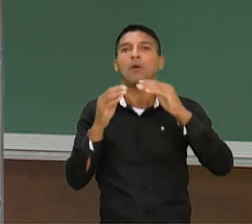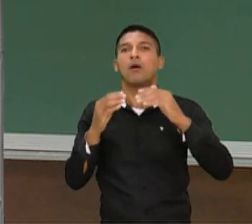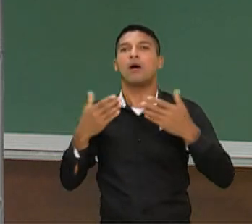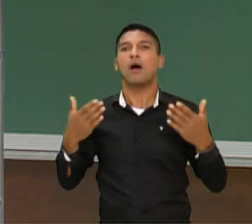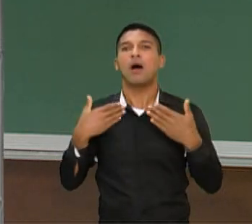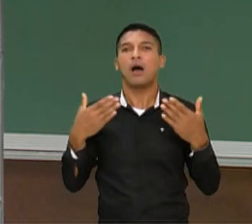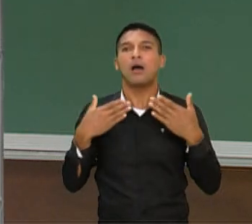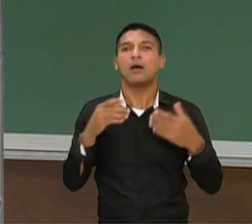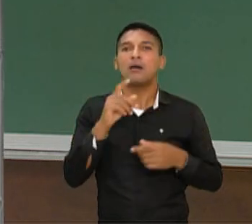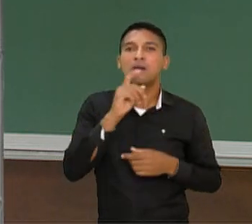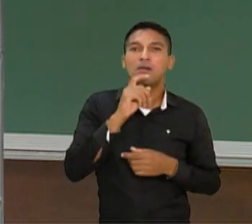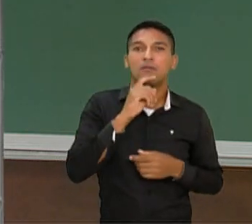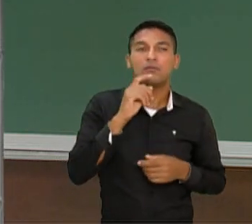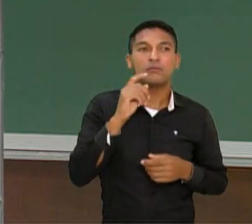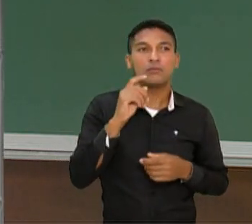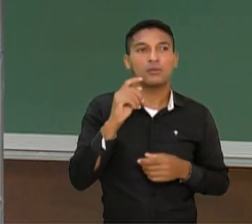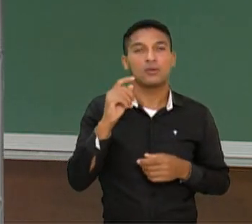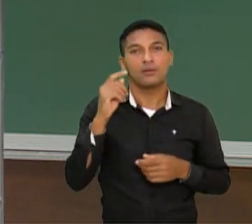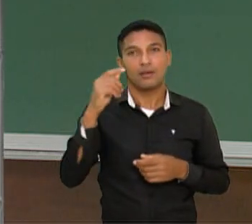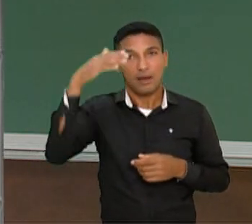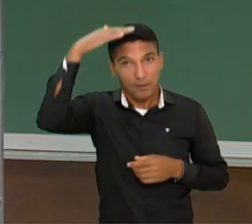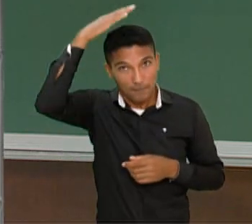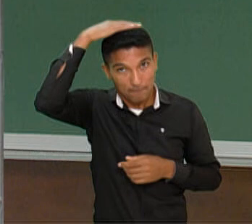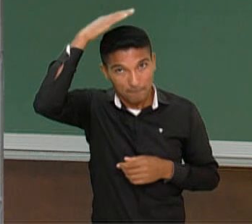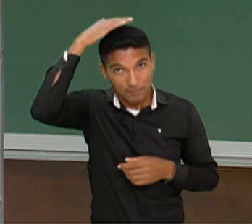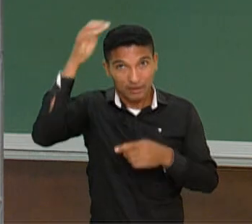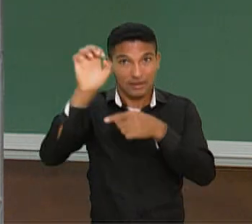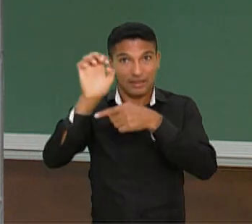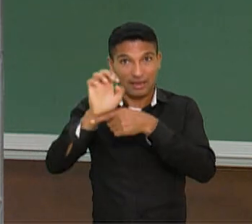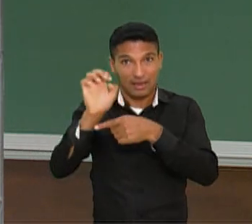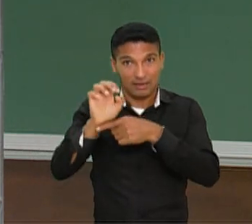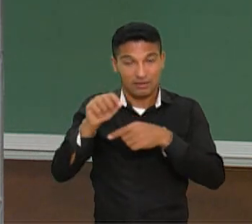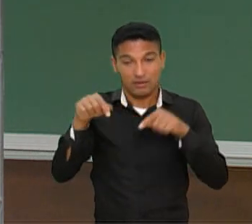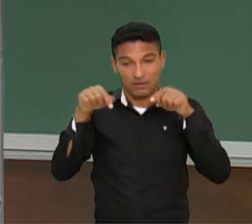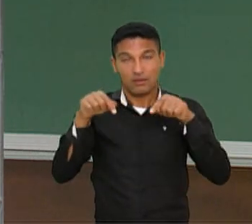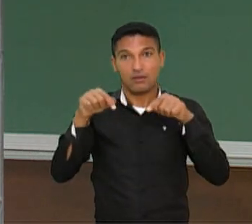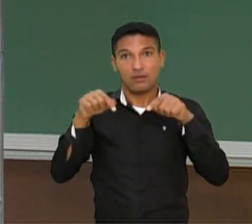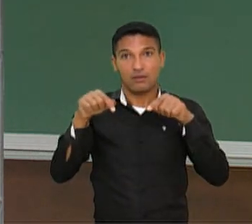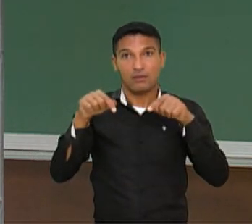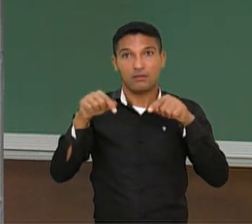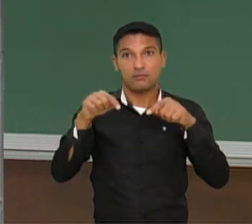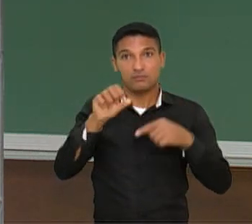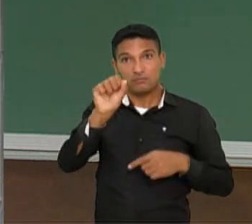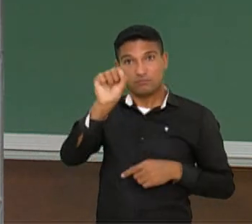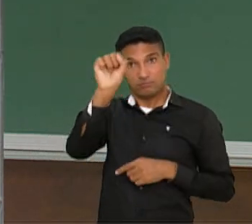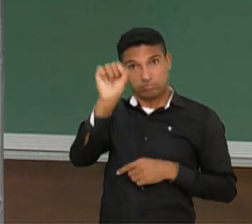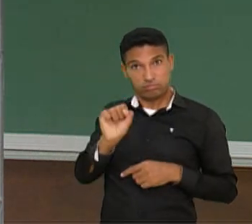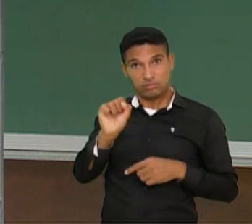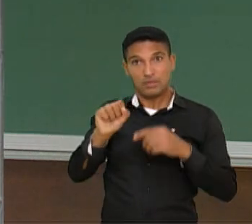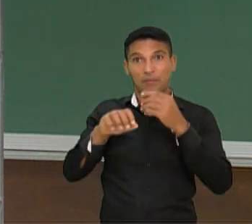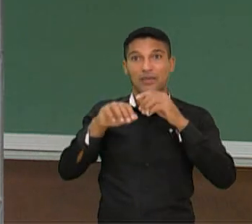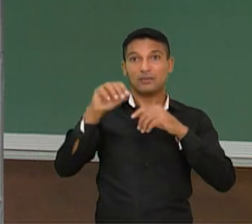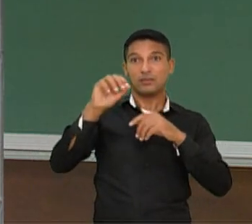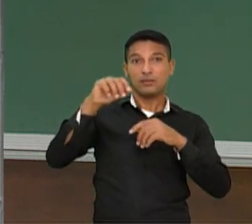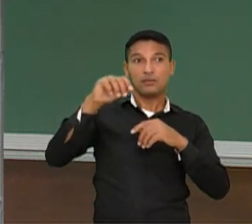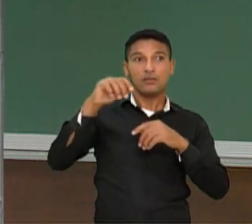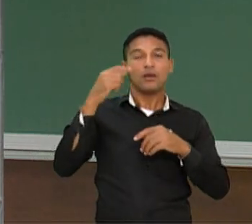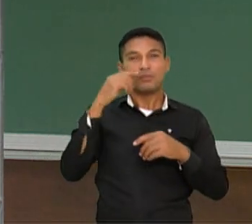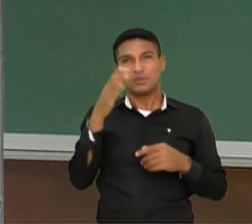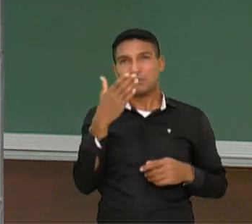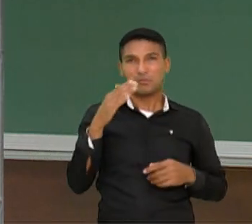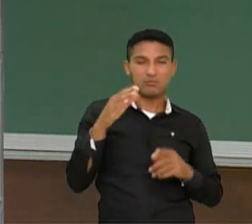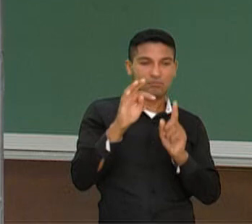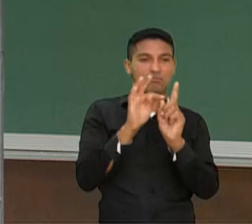média mais baixa se comparado com estados mais ao norte do Brasil. Então nós percebemos médias térmicas 18 a